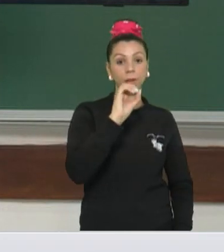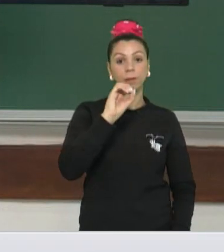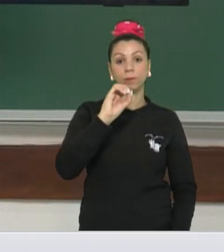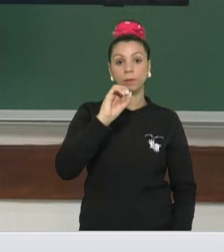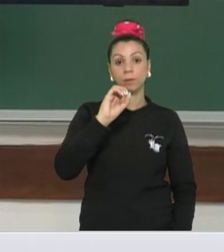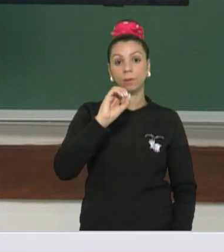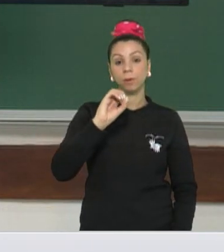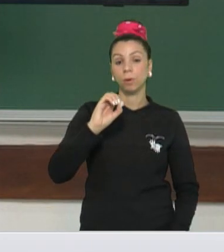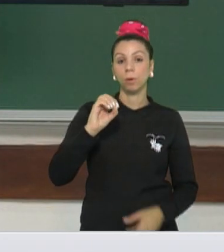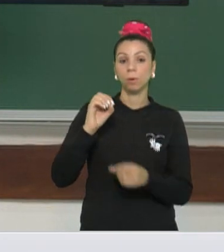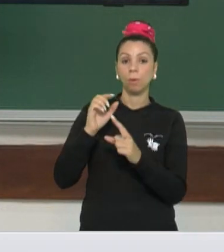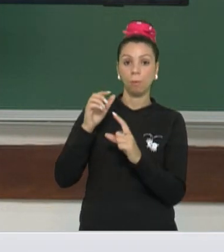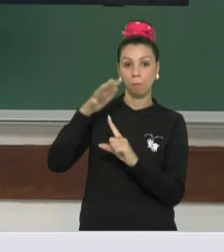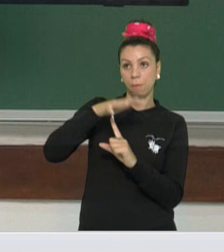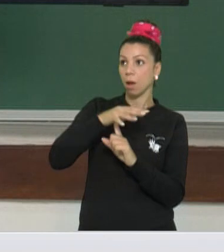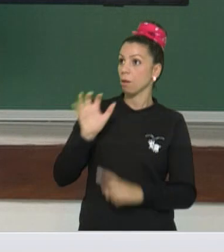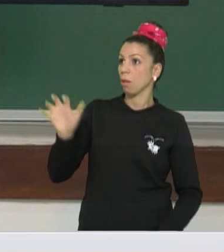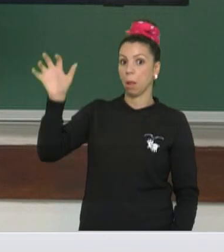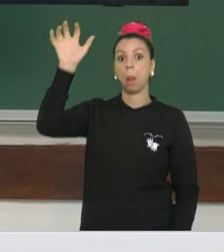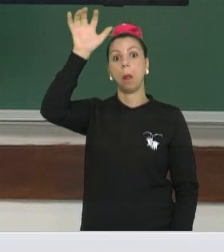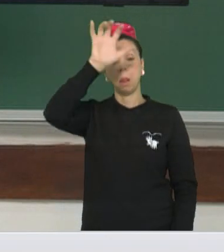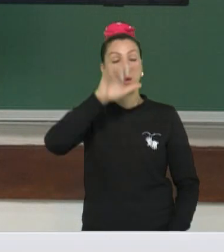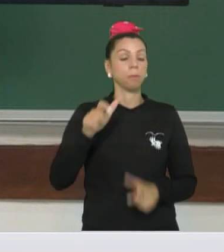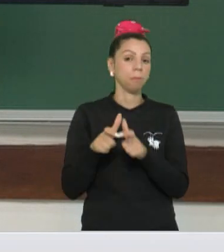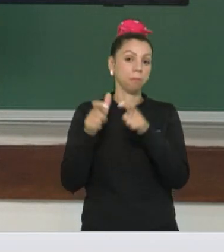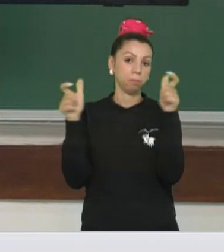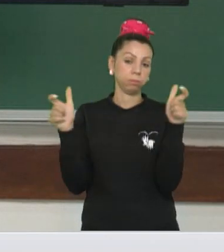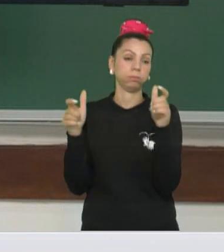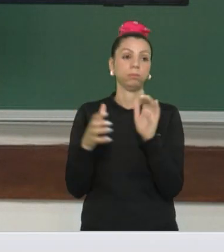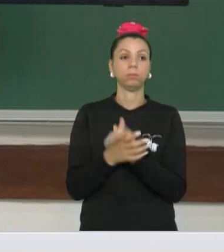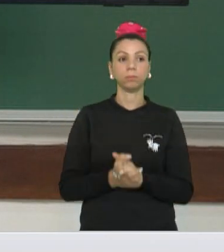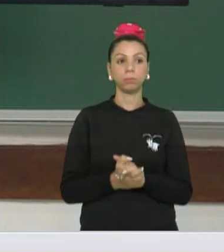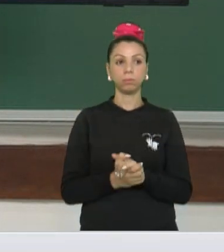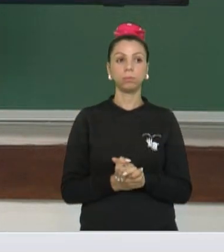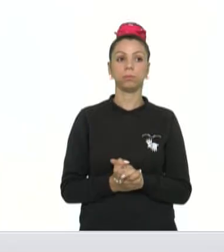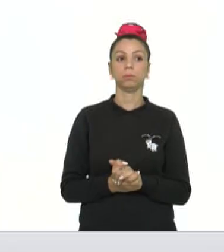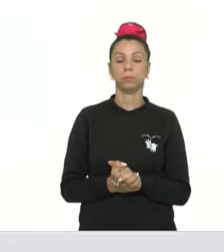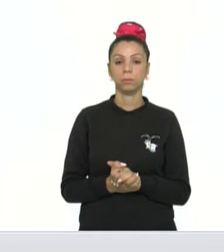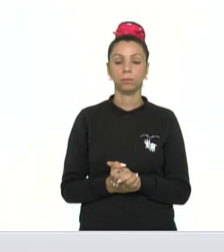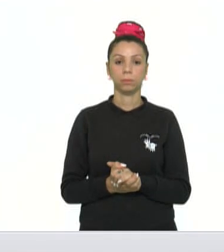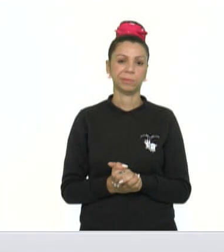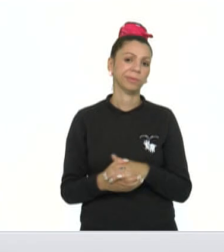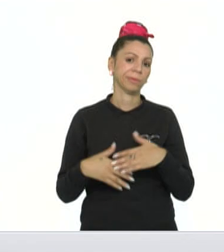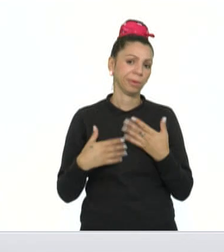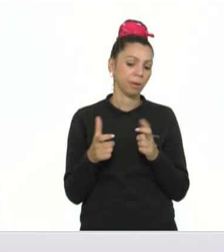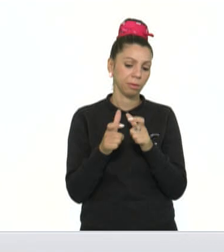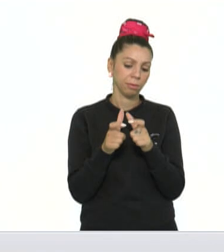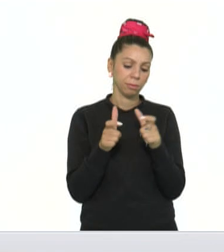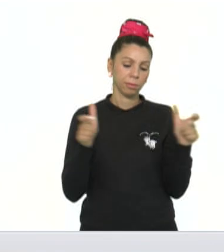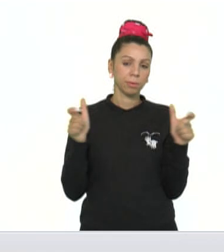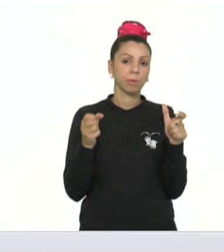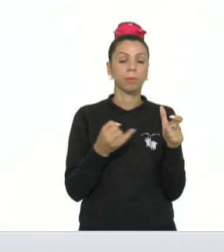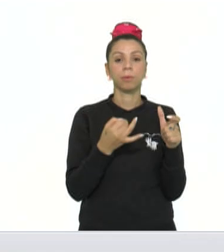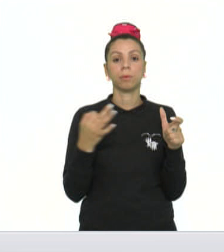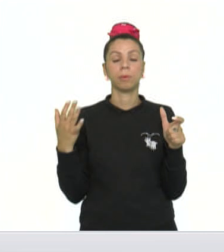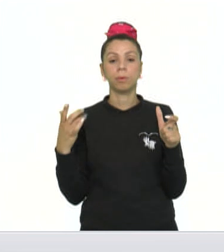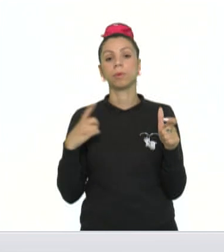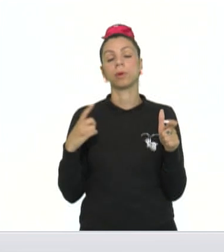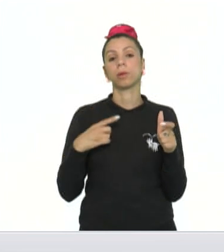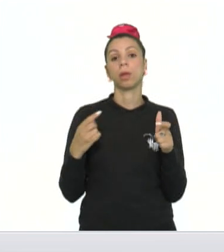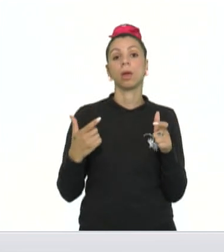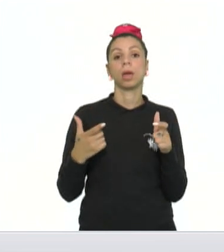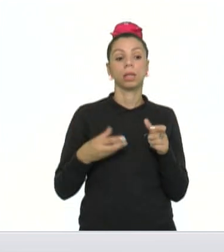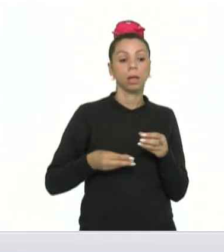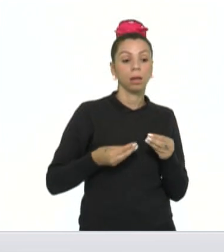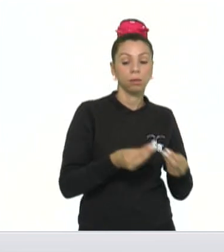no resto do Paraná. Aumento na receita. Esse aumento na quantidade de